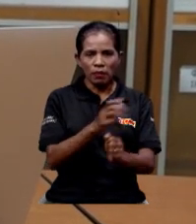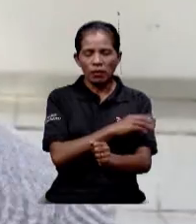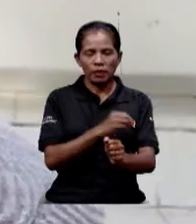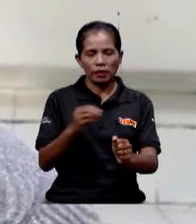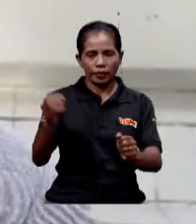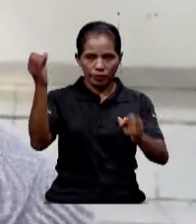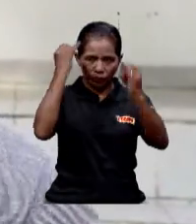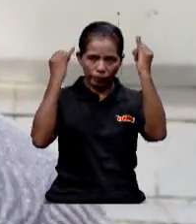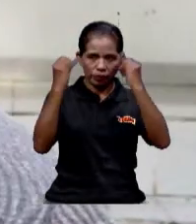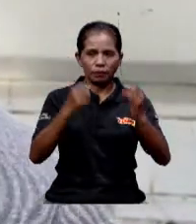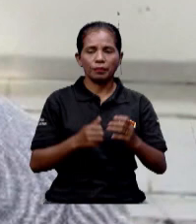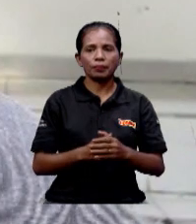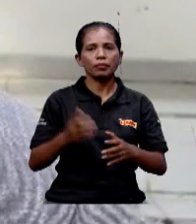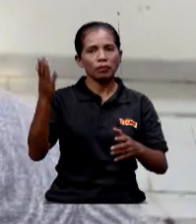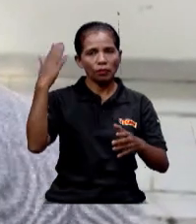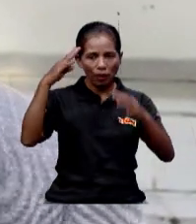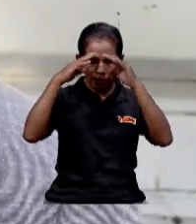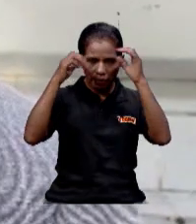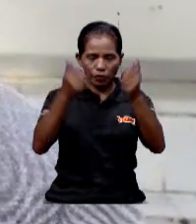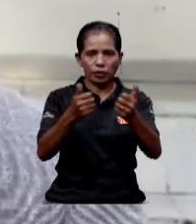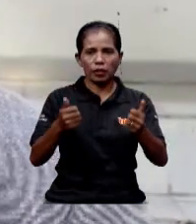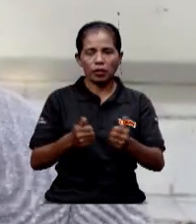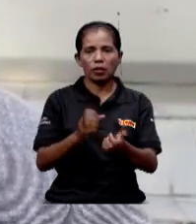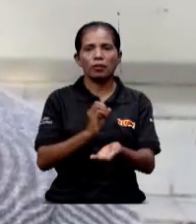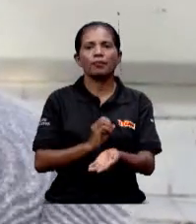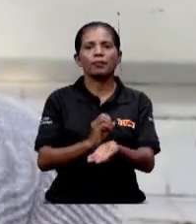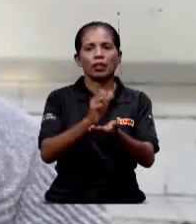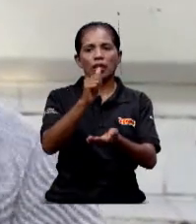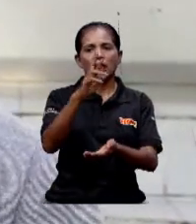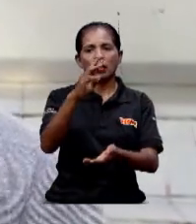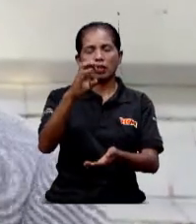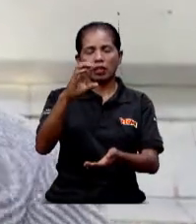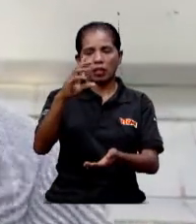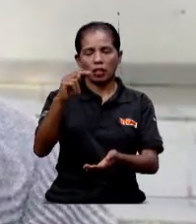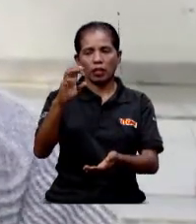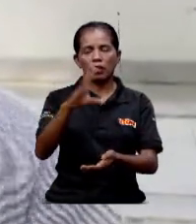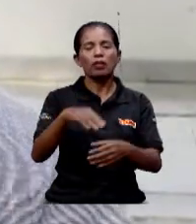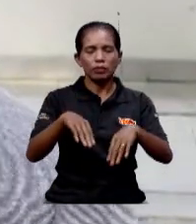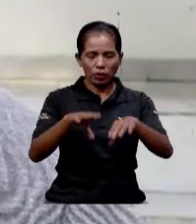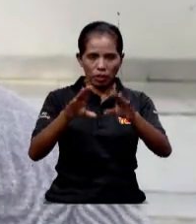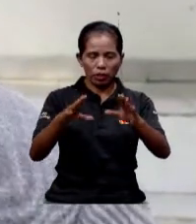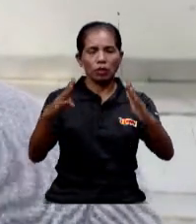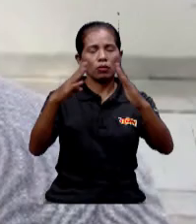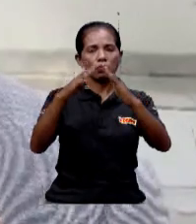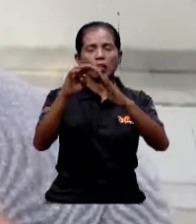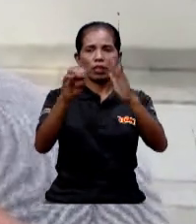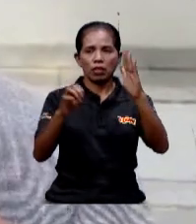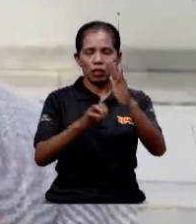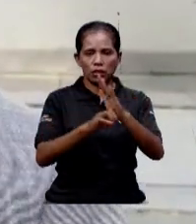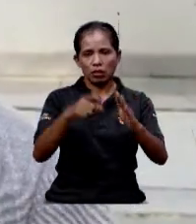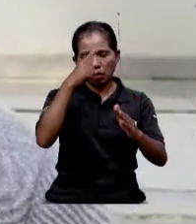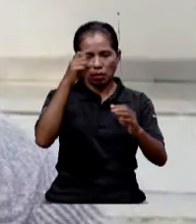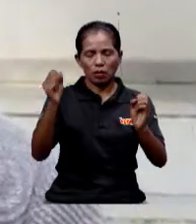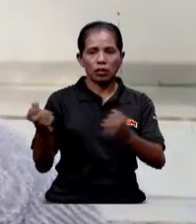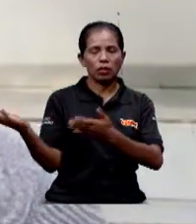termina. Antes, né, presidente da autoridade de Raioa, Arsino Paisão Bano, reconhece fa anduni residência estado, né, orazão atua